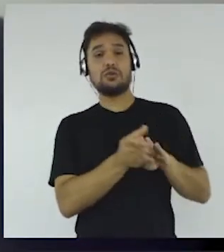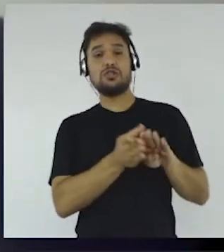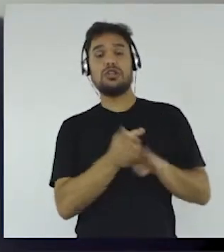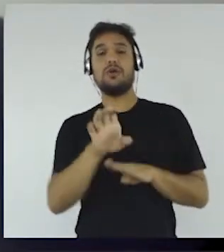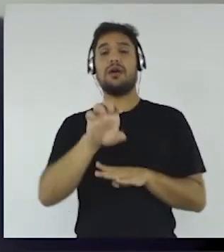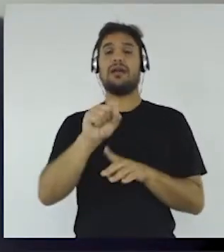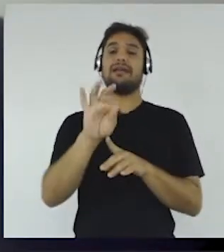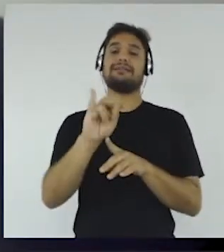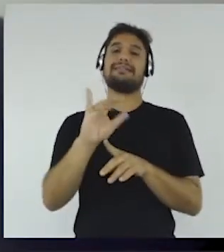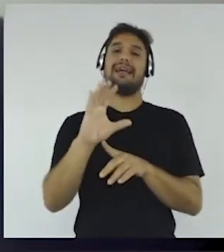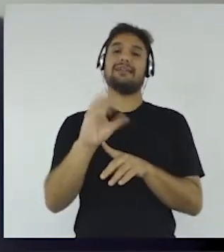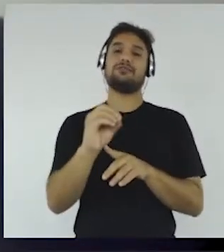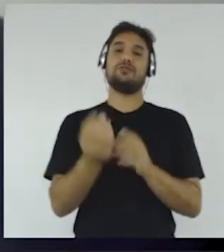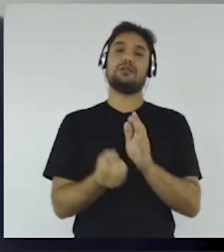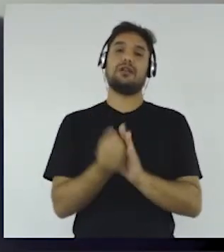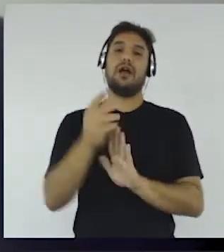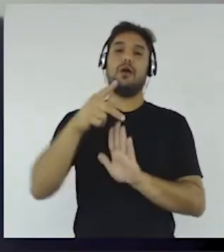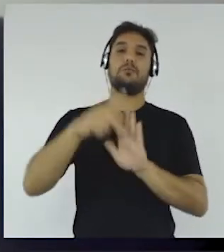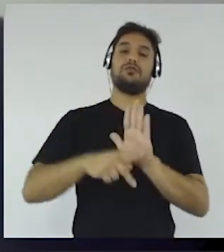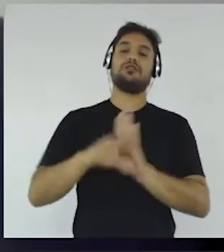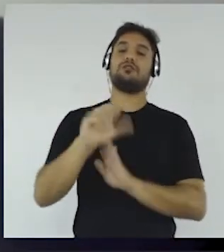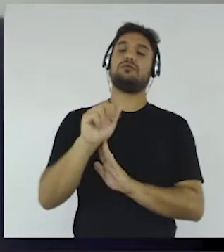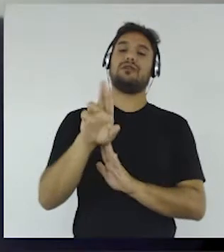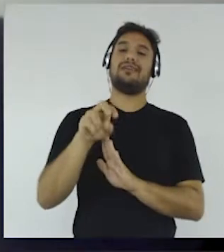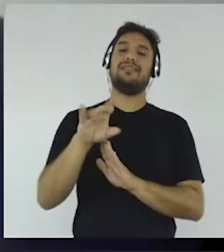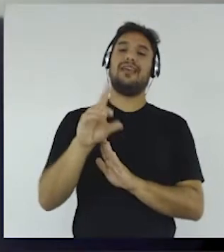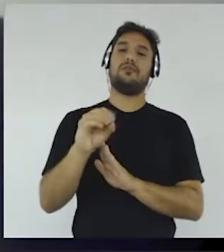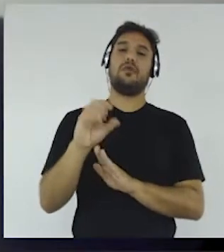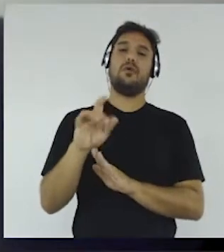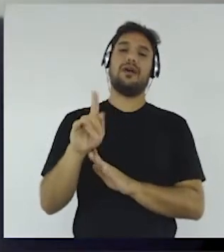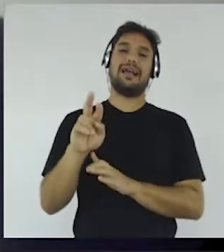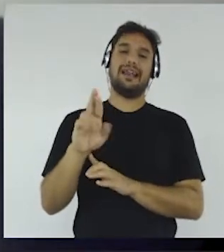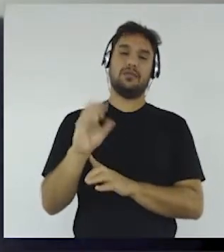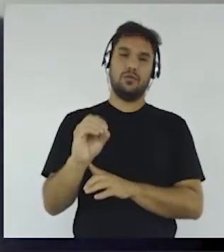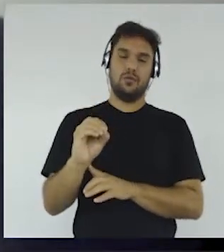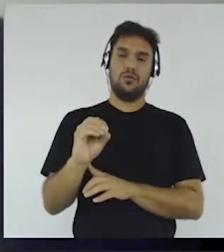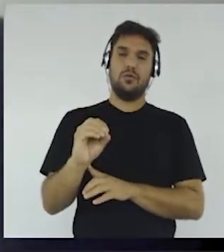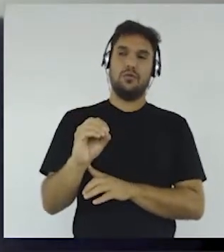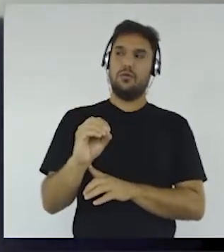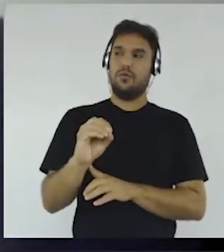Estácio implantasse o projeto Caderno Concreto